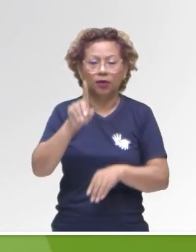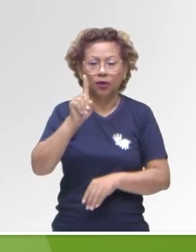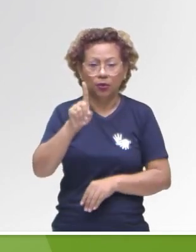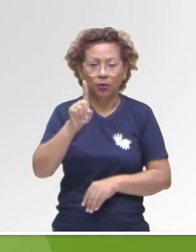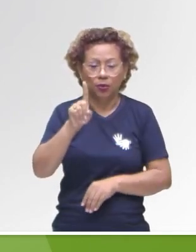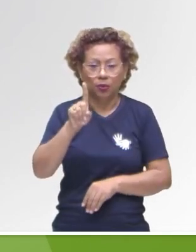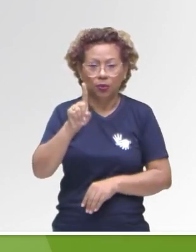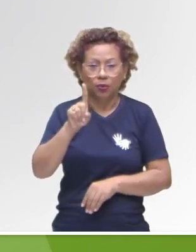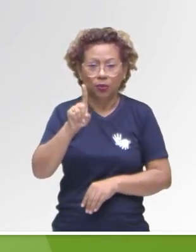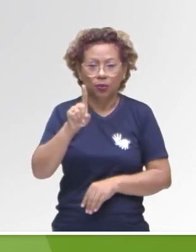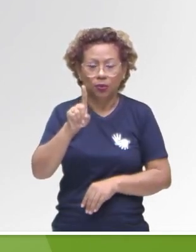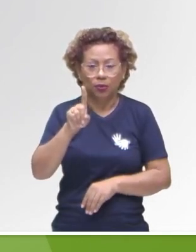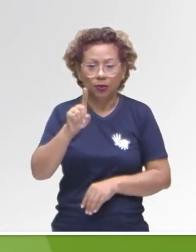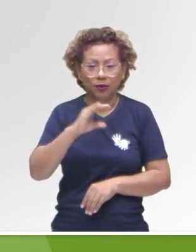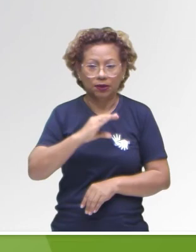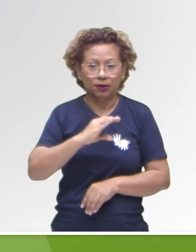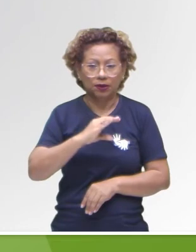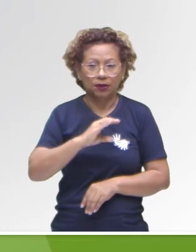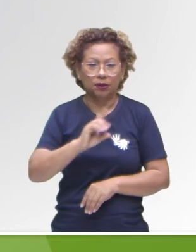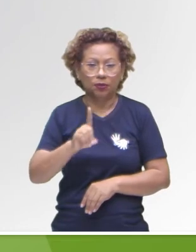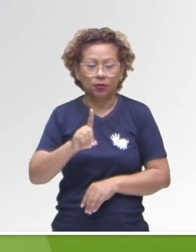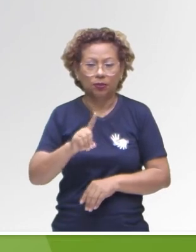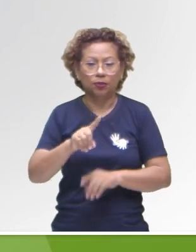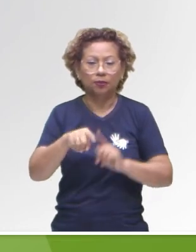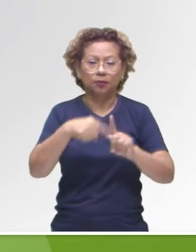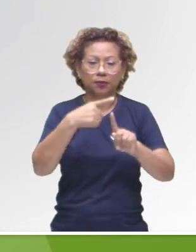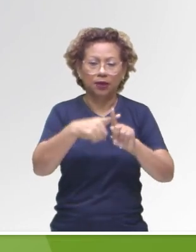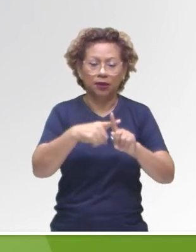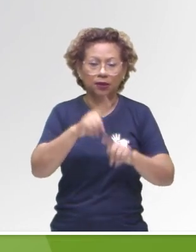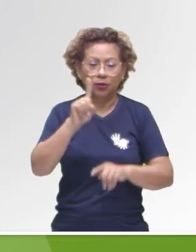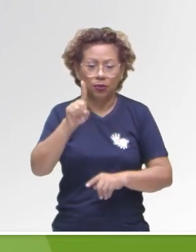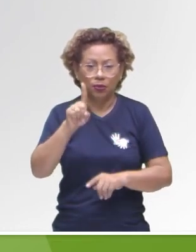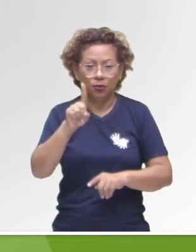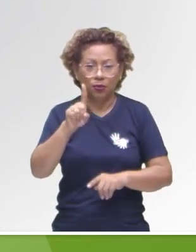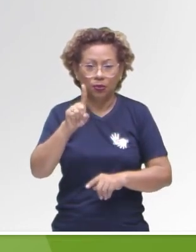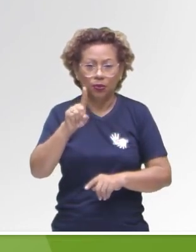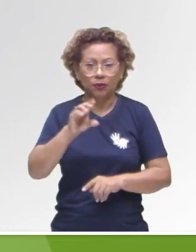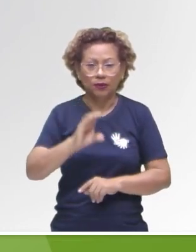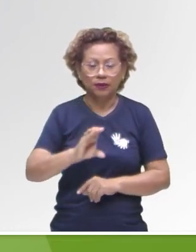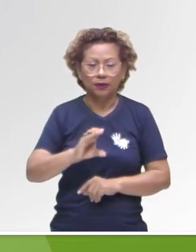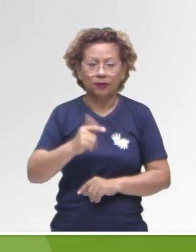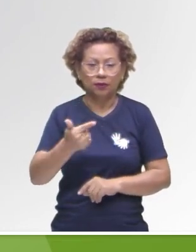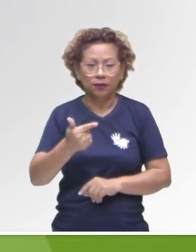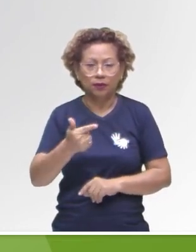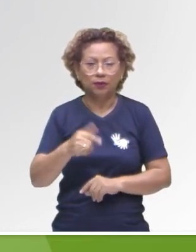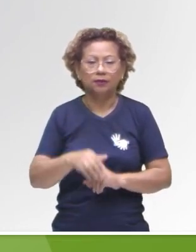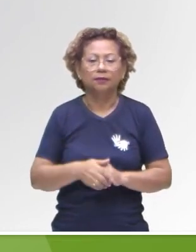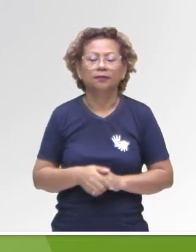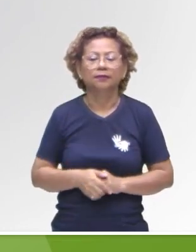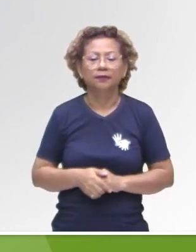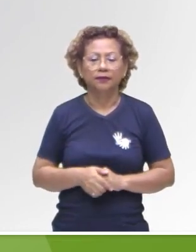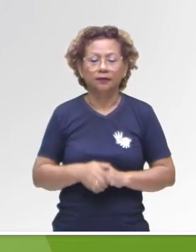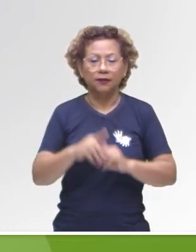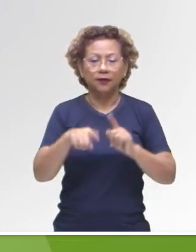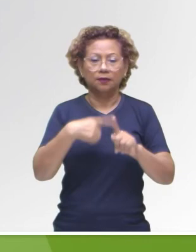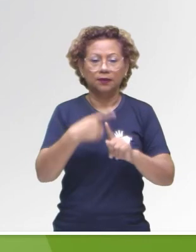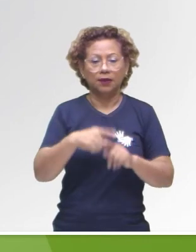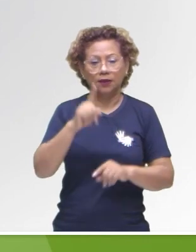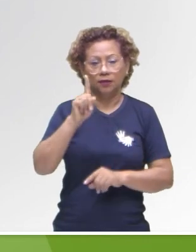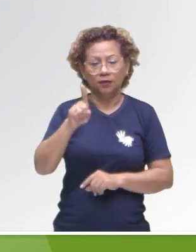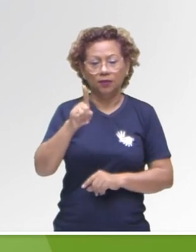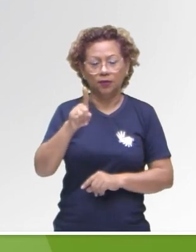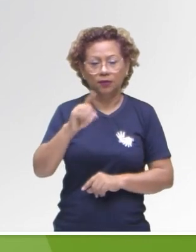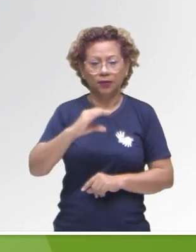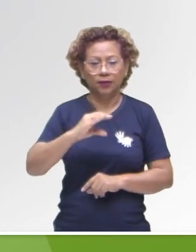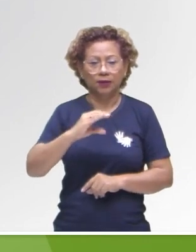sobre o capacitor 1, mais 1 sobre o capacitor 2, mais 1 sobre o